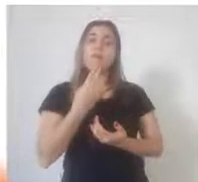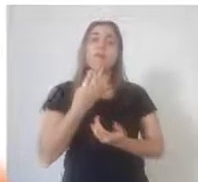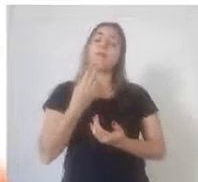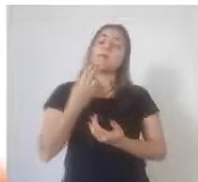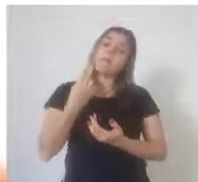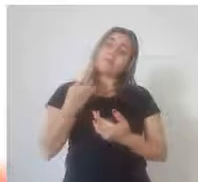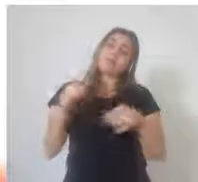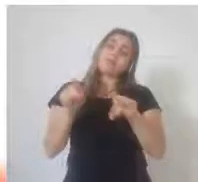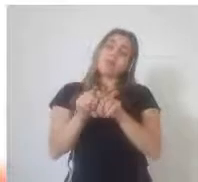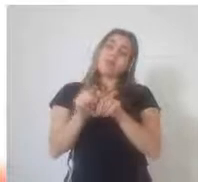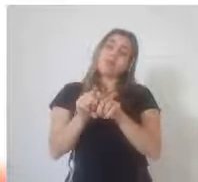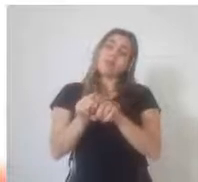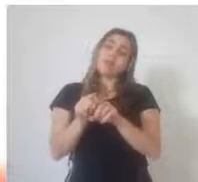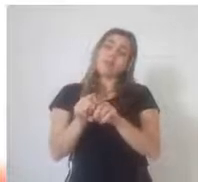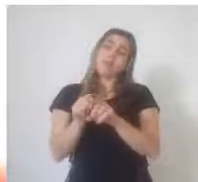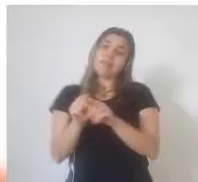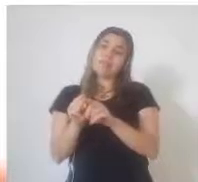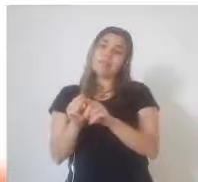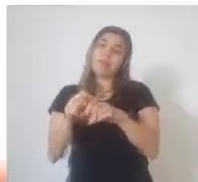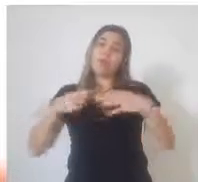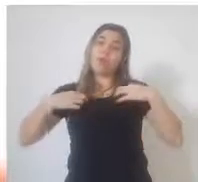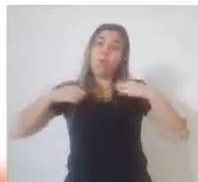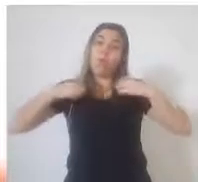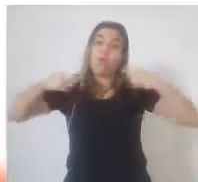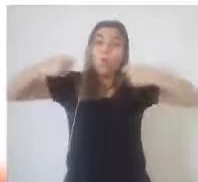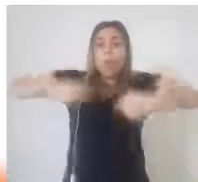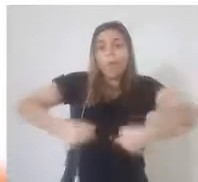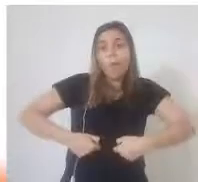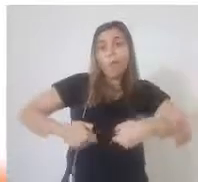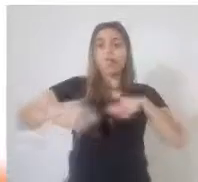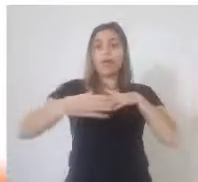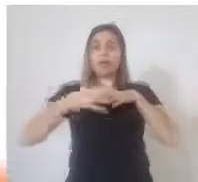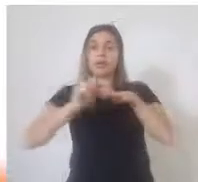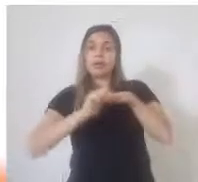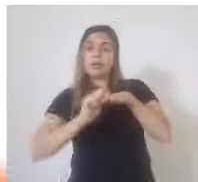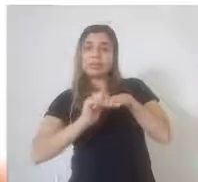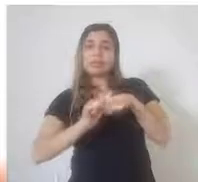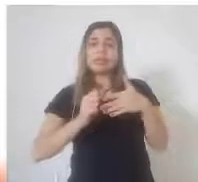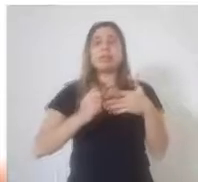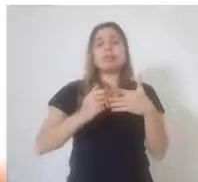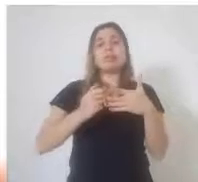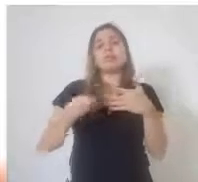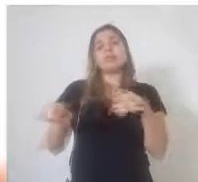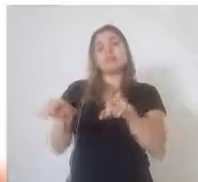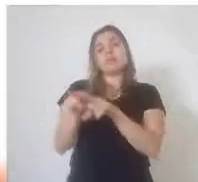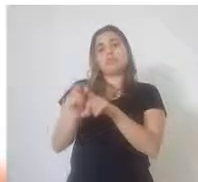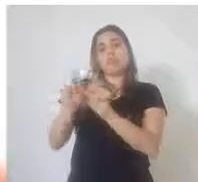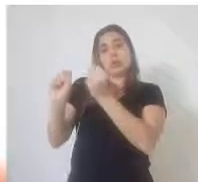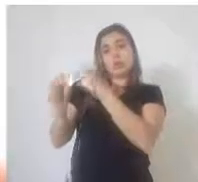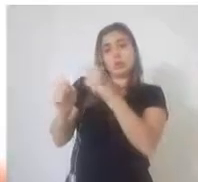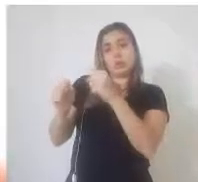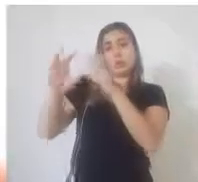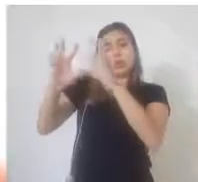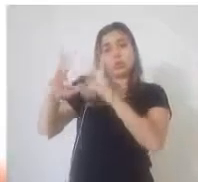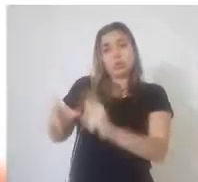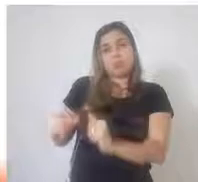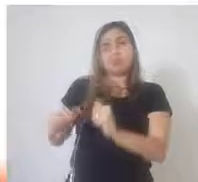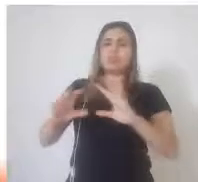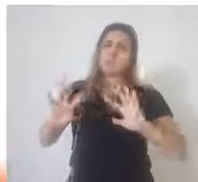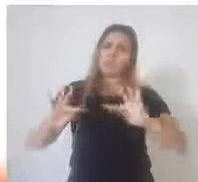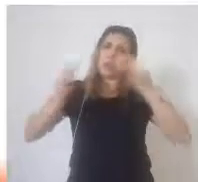alimentícios ou não alimentícios, né? Roupas, calçados, utensílios